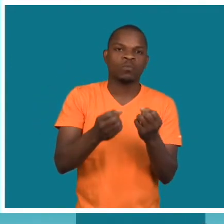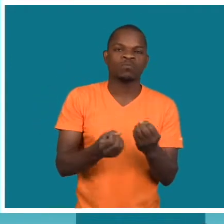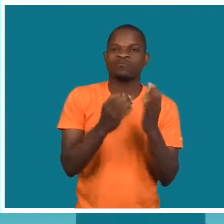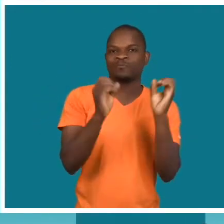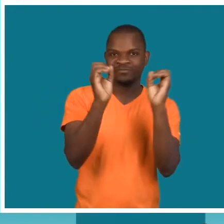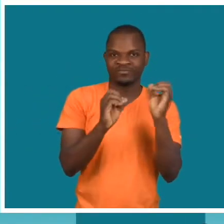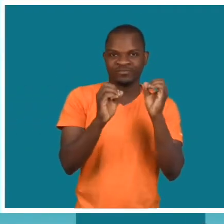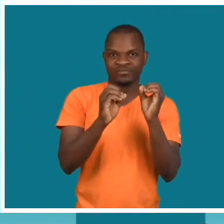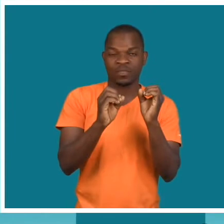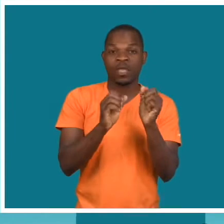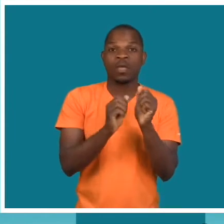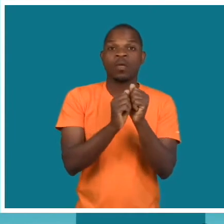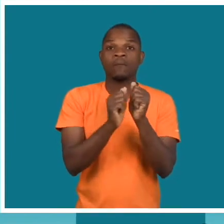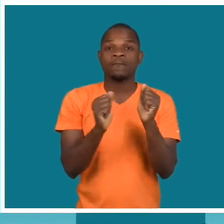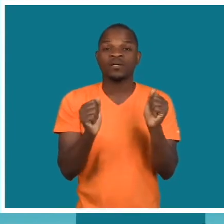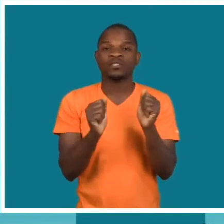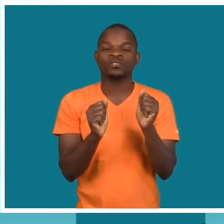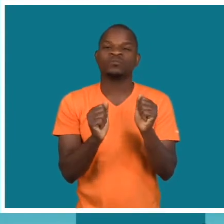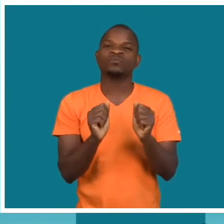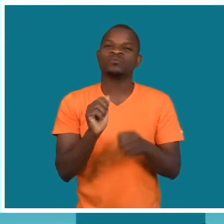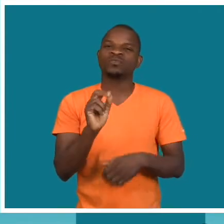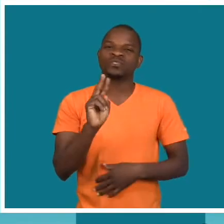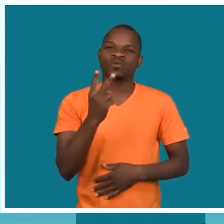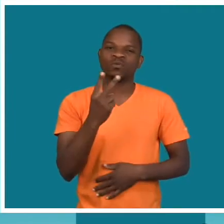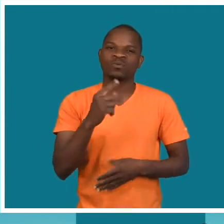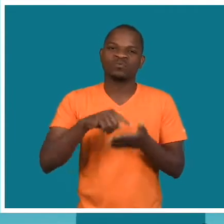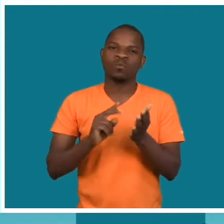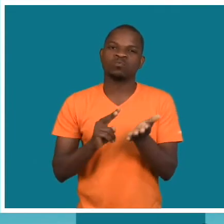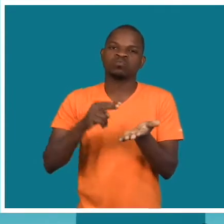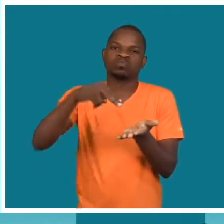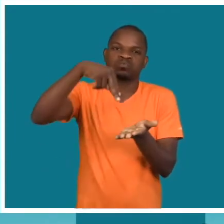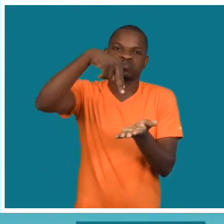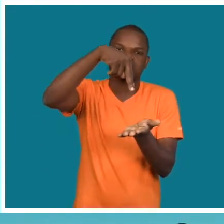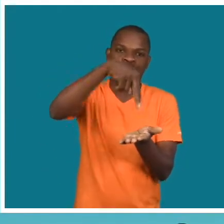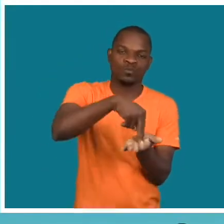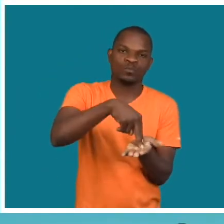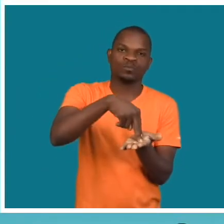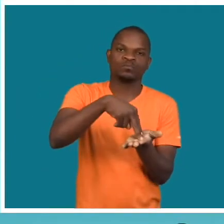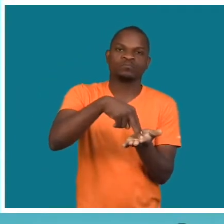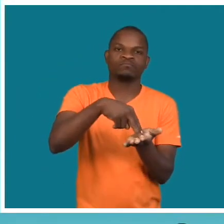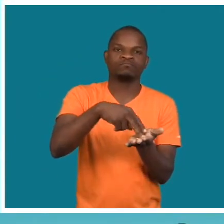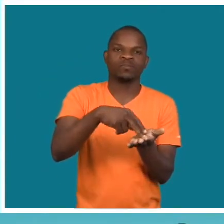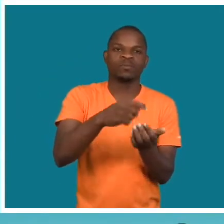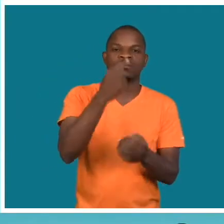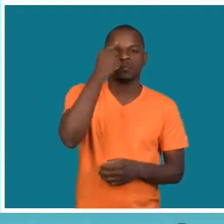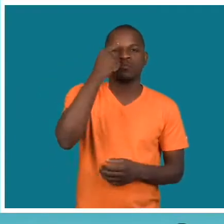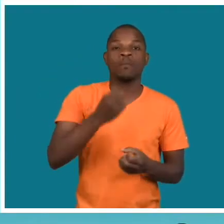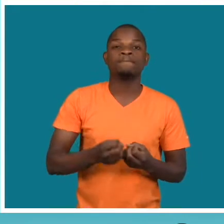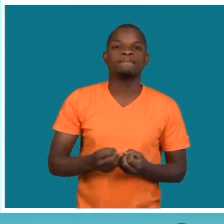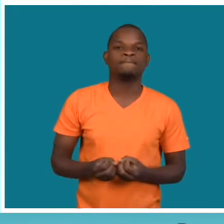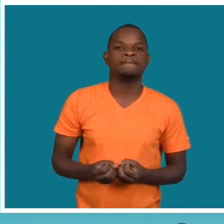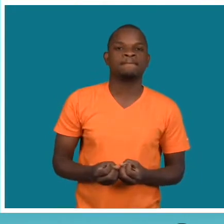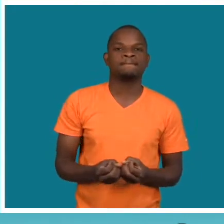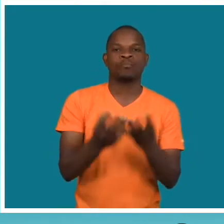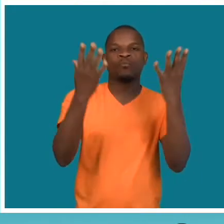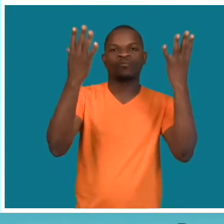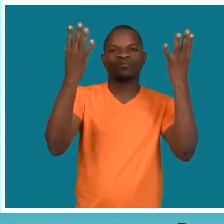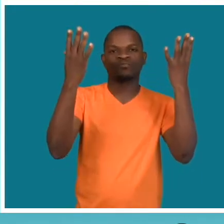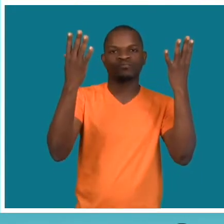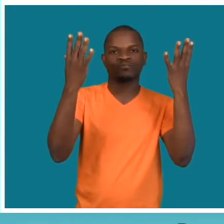reagiu. Quando decido saltar com os dois pés, só me lembro da